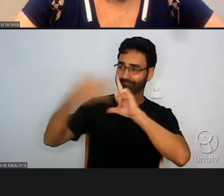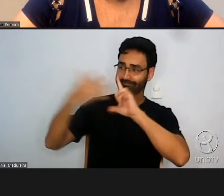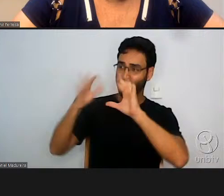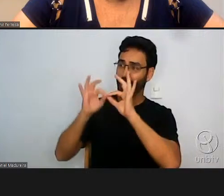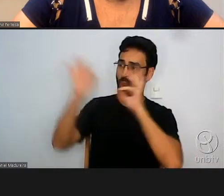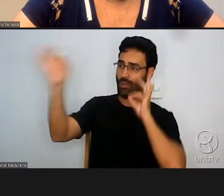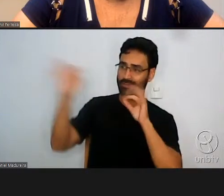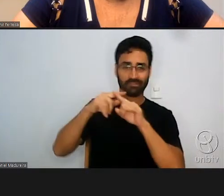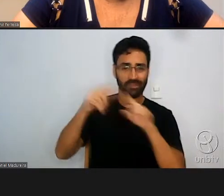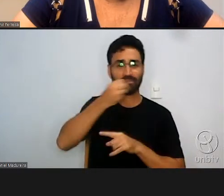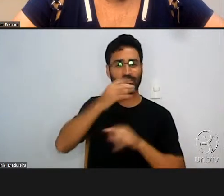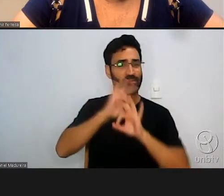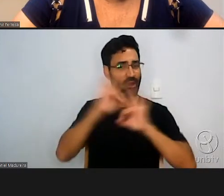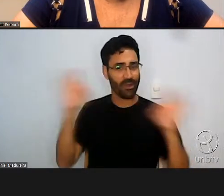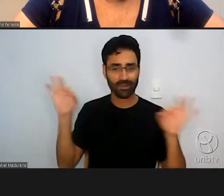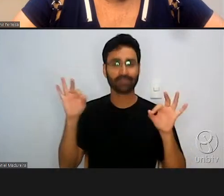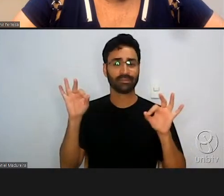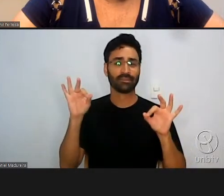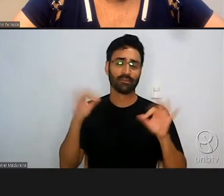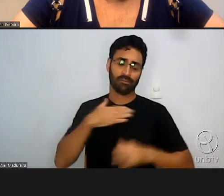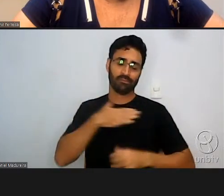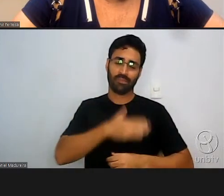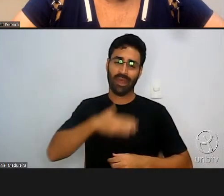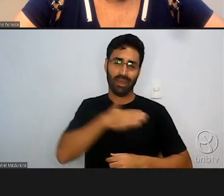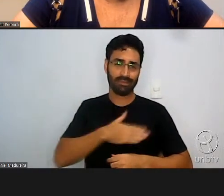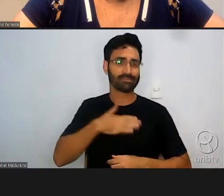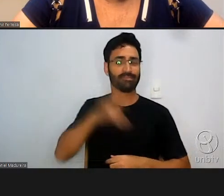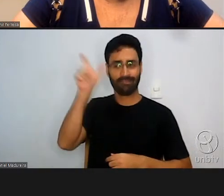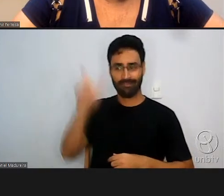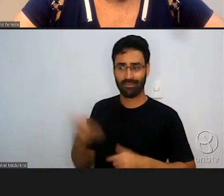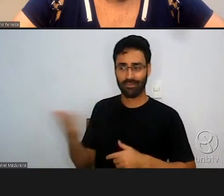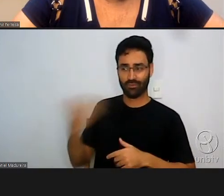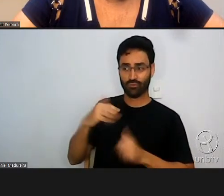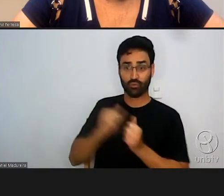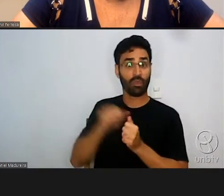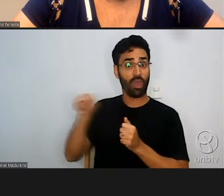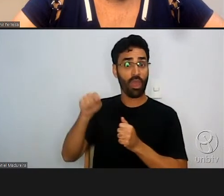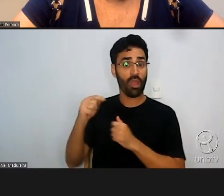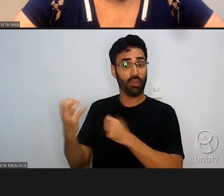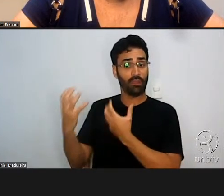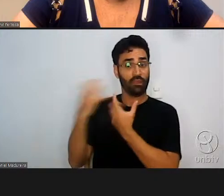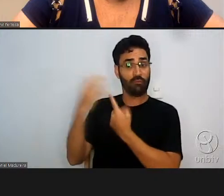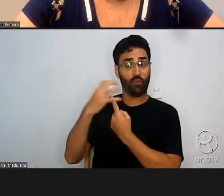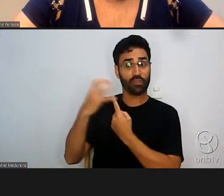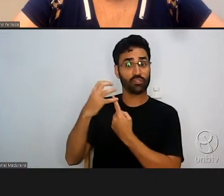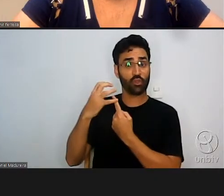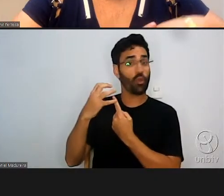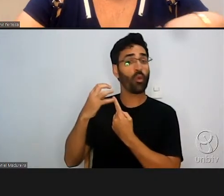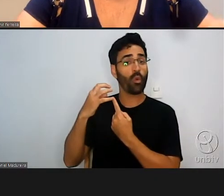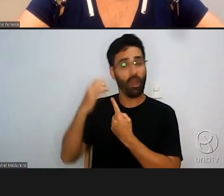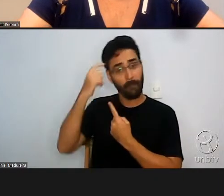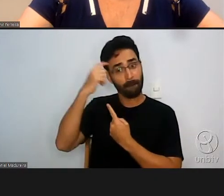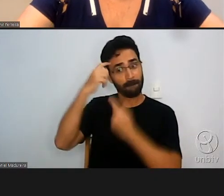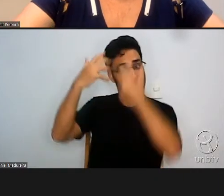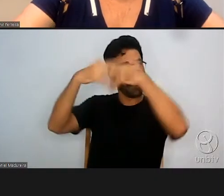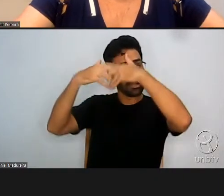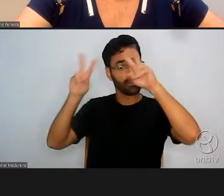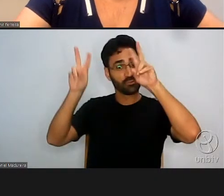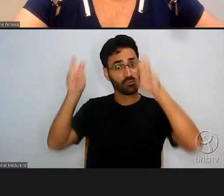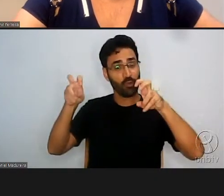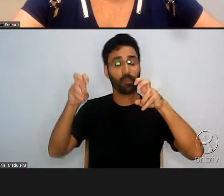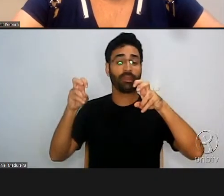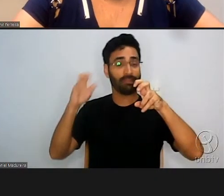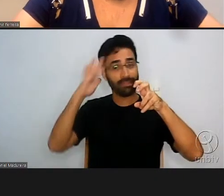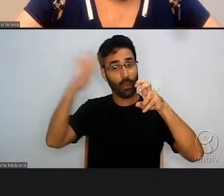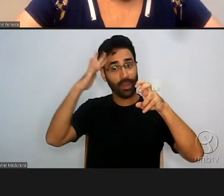uma pessoa que mudou nossa forma de pensar, não apenas dos linguistas, não apenas daqueles que praticamos teoria da gramática, mas que